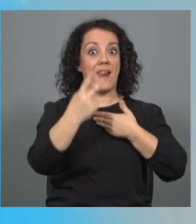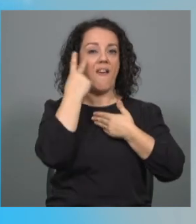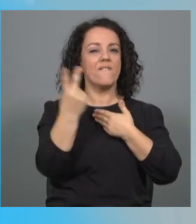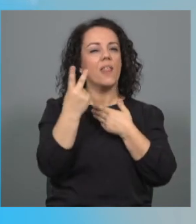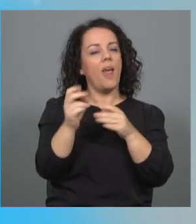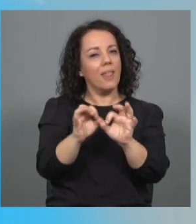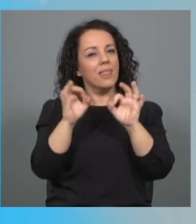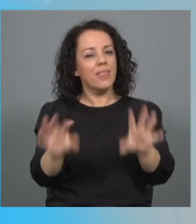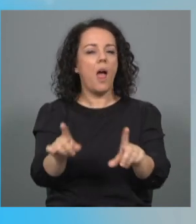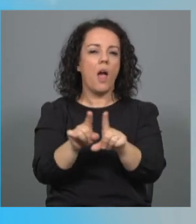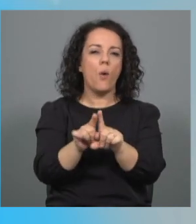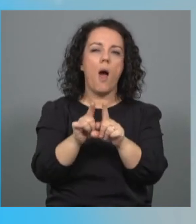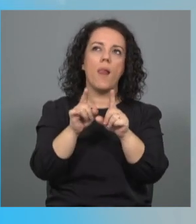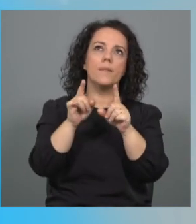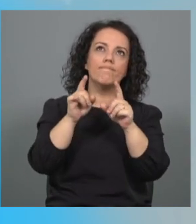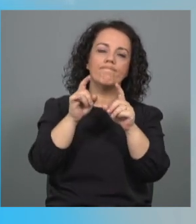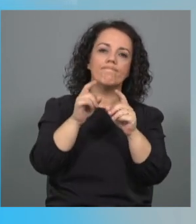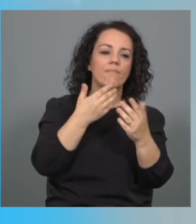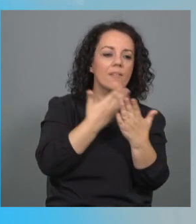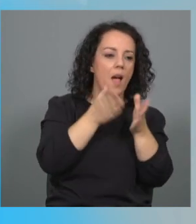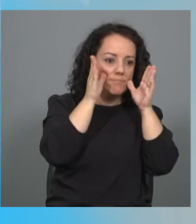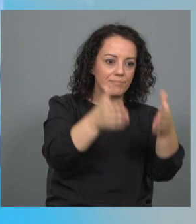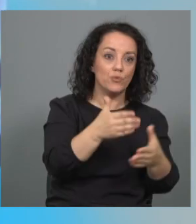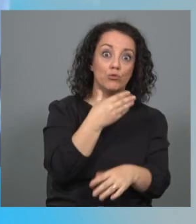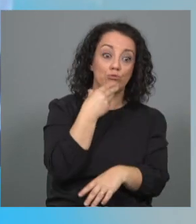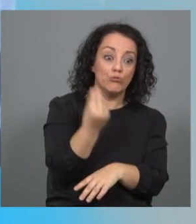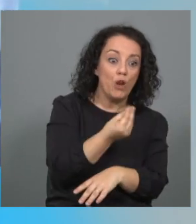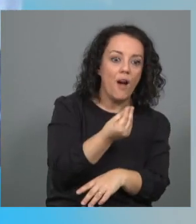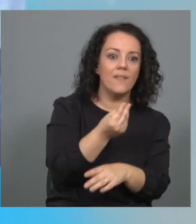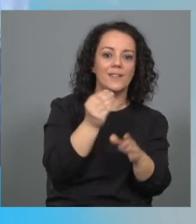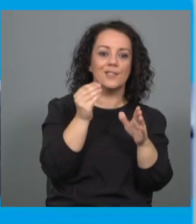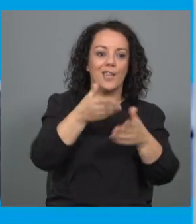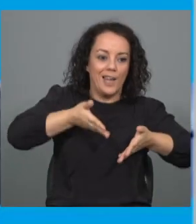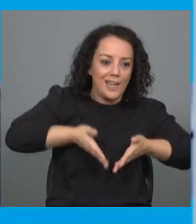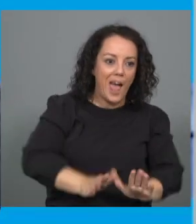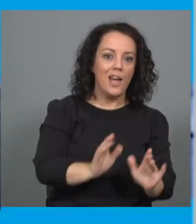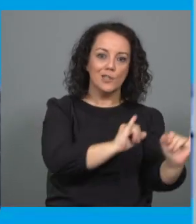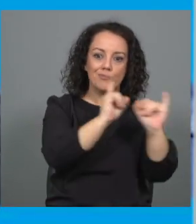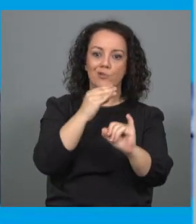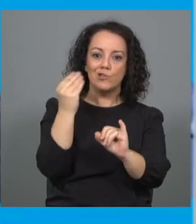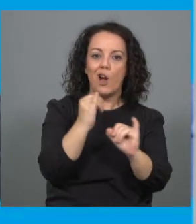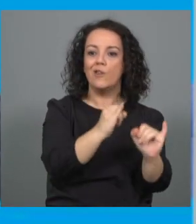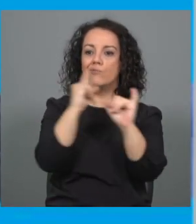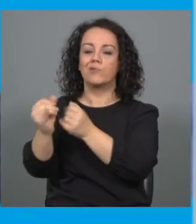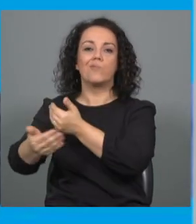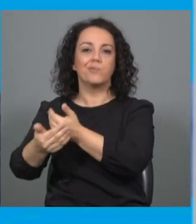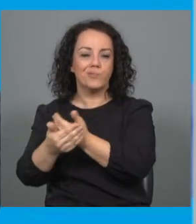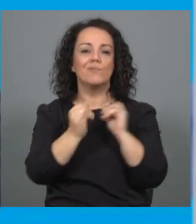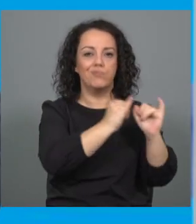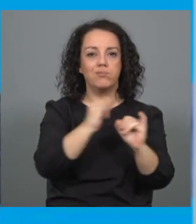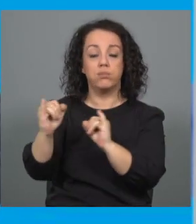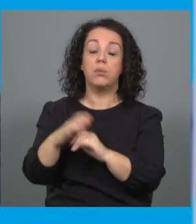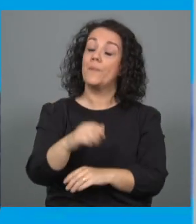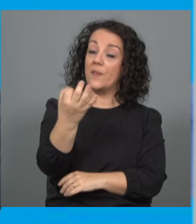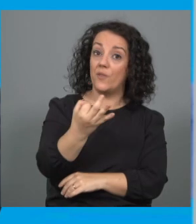trabalhar os jovens, aqueles que estão a nascer, os mais idosos. Os mais idosos até pela particularidade que não nos esqueçamos que o Papa